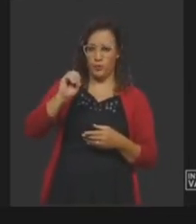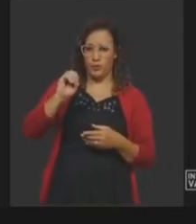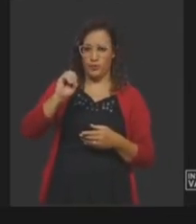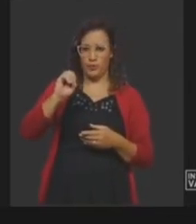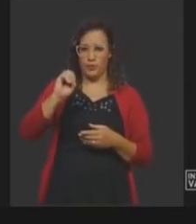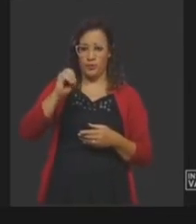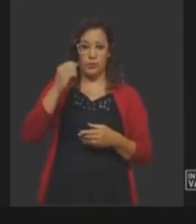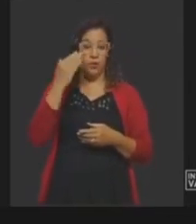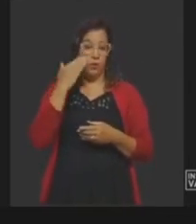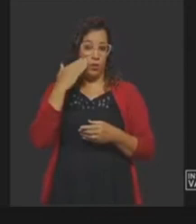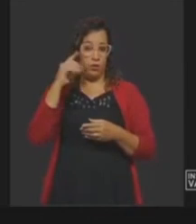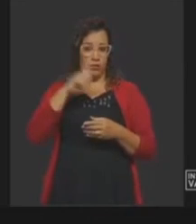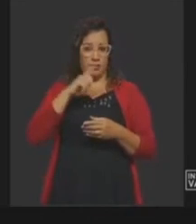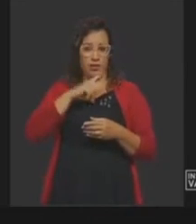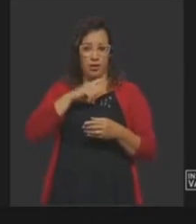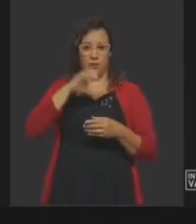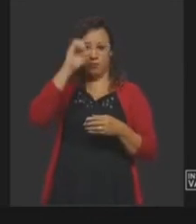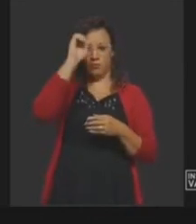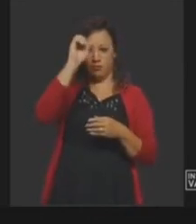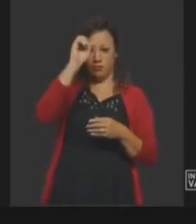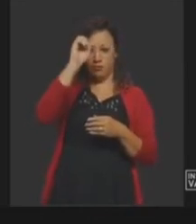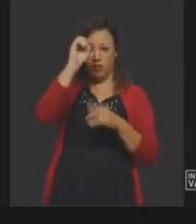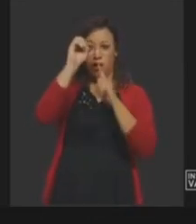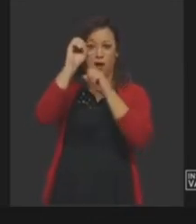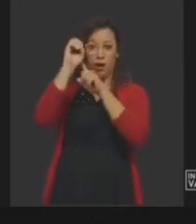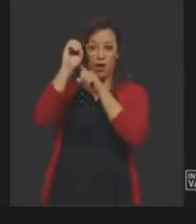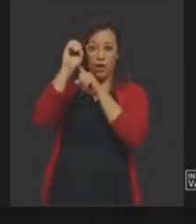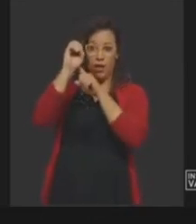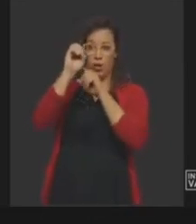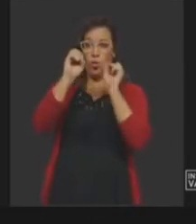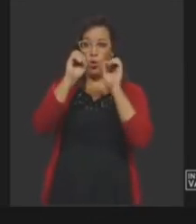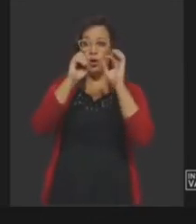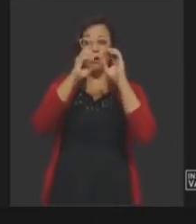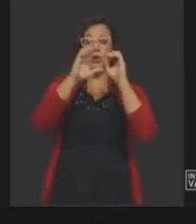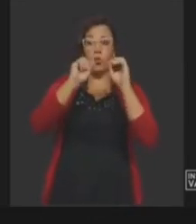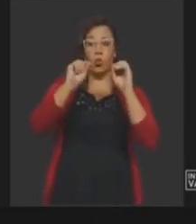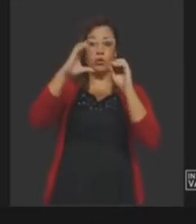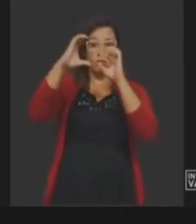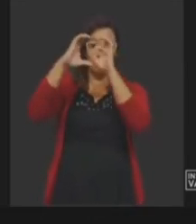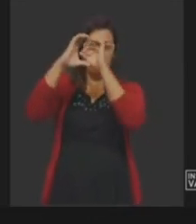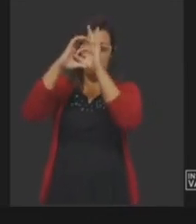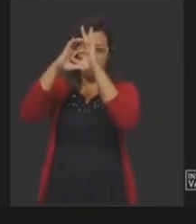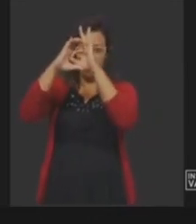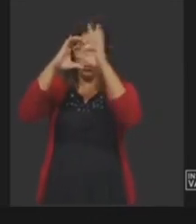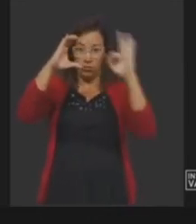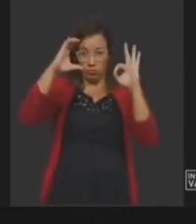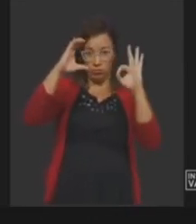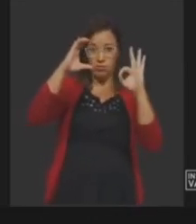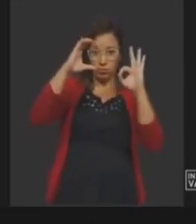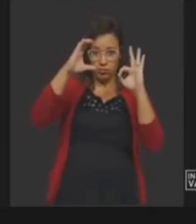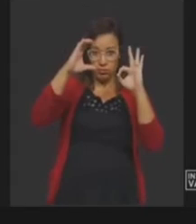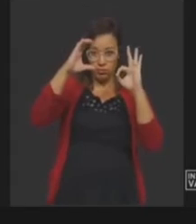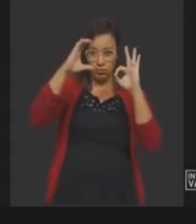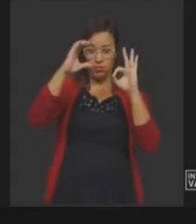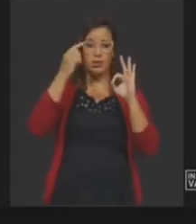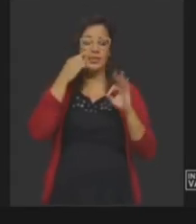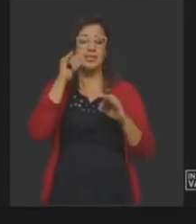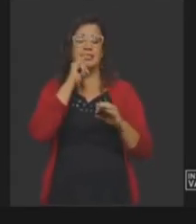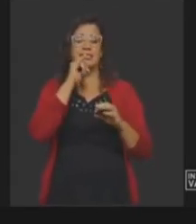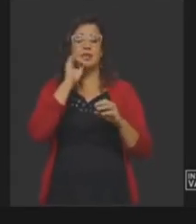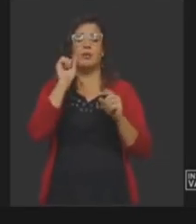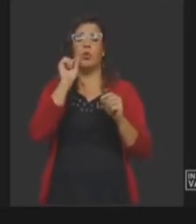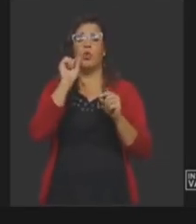bem à esquerda, você retira o núcleo dela. Essa célula é um óvulo. Imagina que é o óvulo da ovelha, tá? O óvulo, lembrando